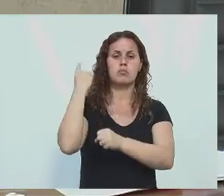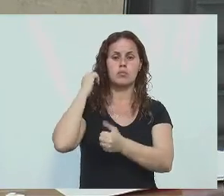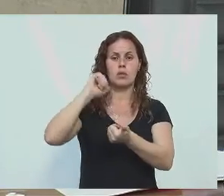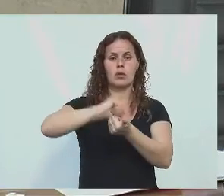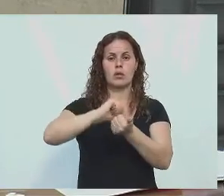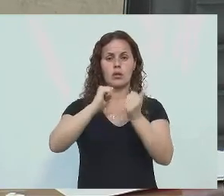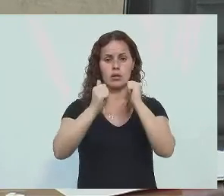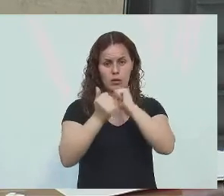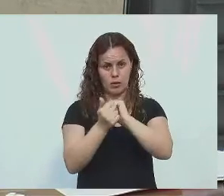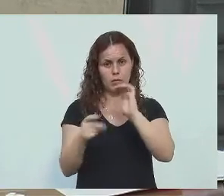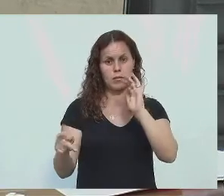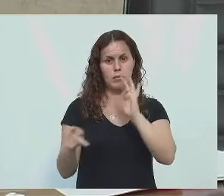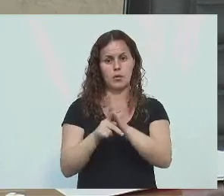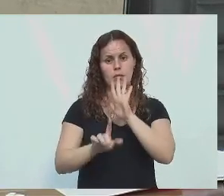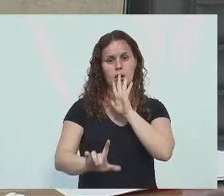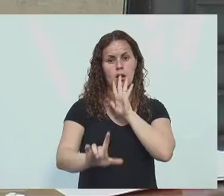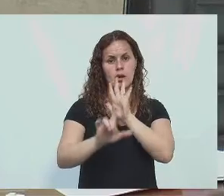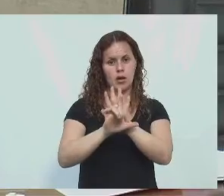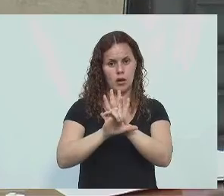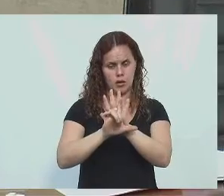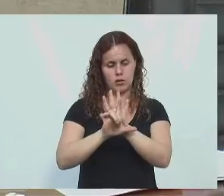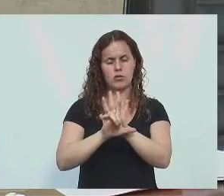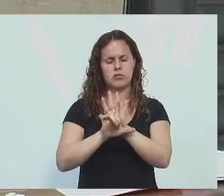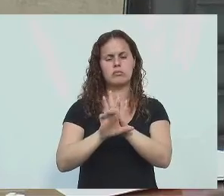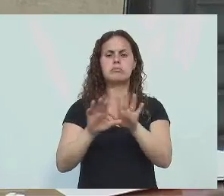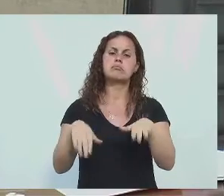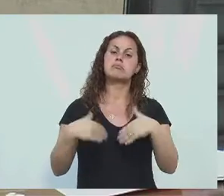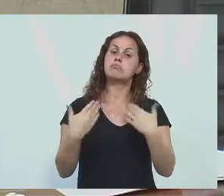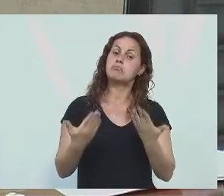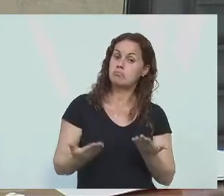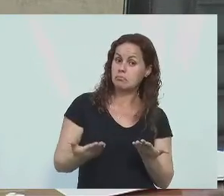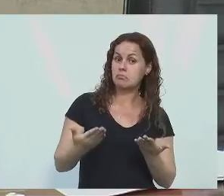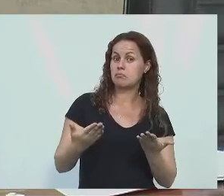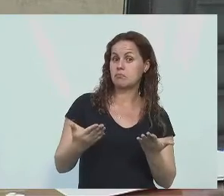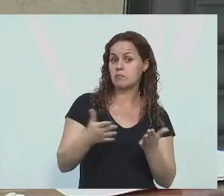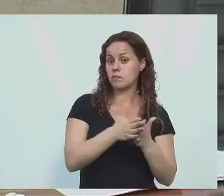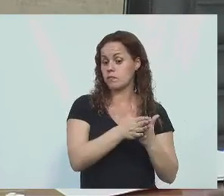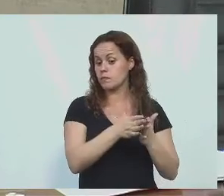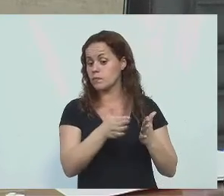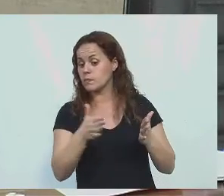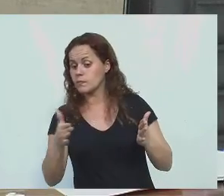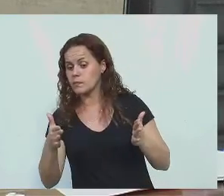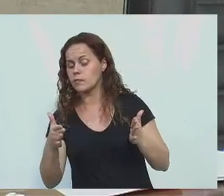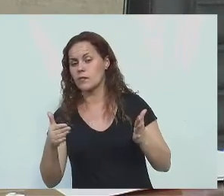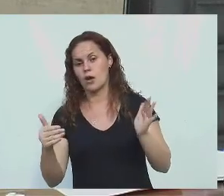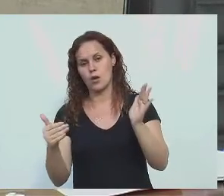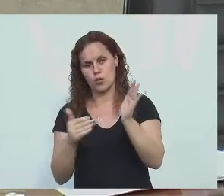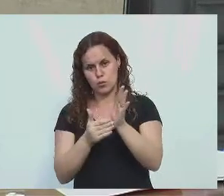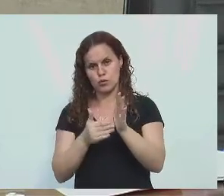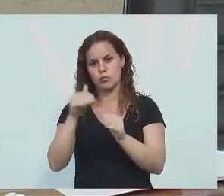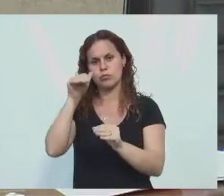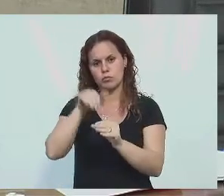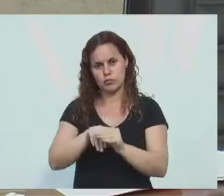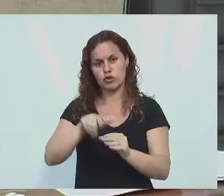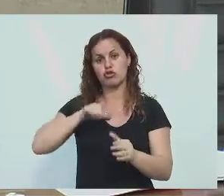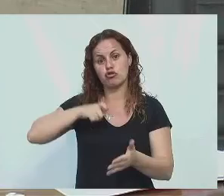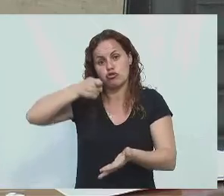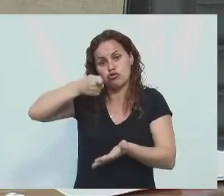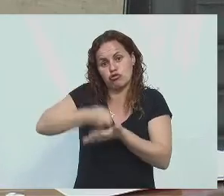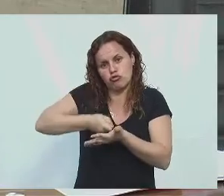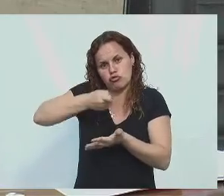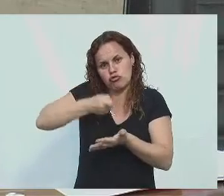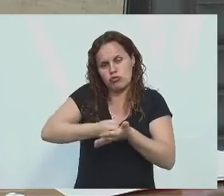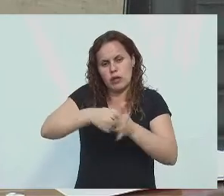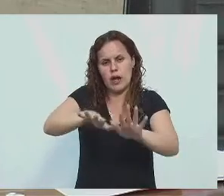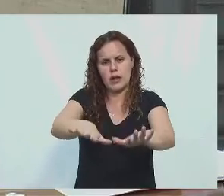legislação municipal. Nessa ocasião, até a última legislação, tinha a exigência de uma